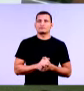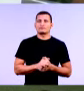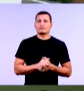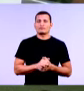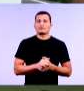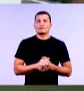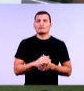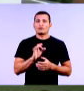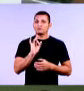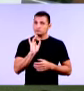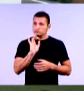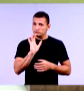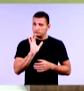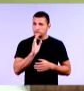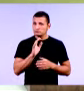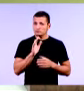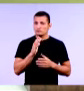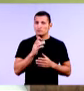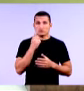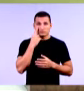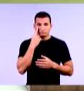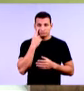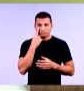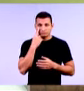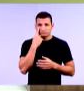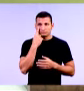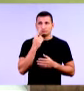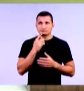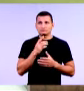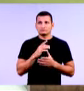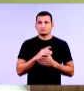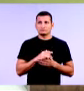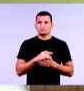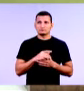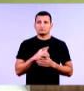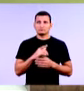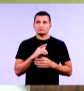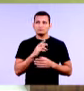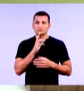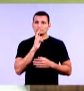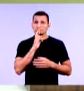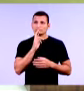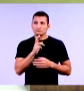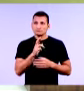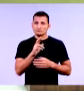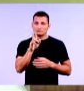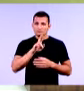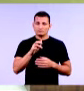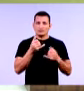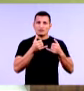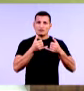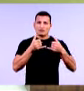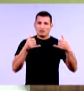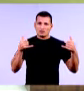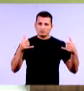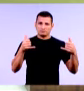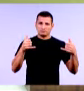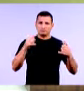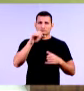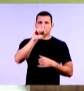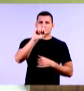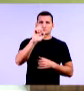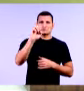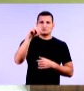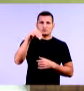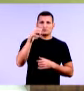aqui, Jéssica, que é o seguinte. Nós tivemos uma resposta utilizando cabos de conexão sem fio. No nosso caso, nesse